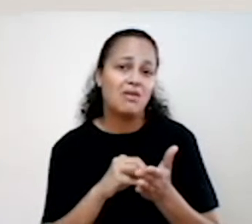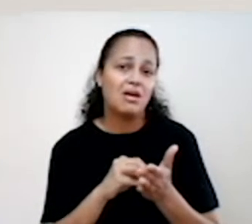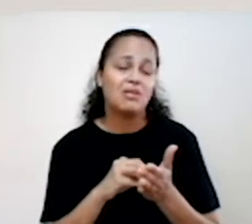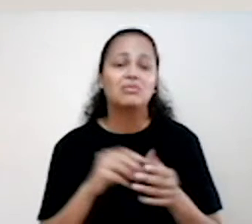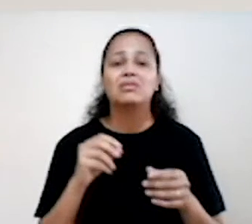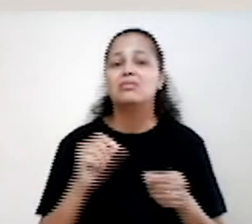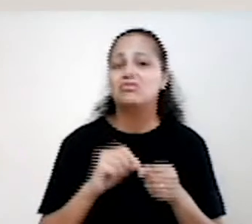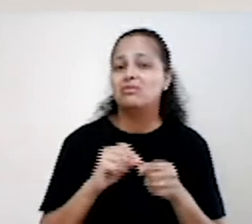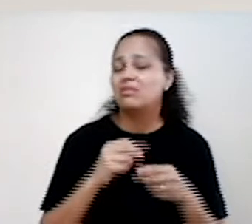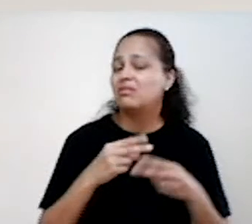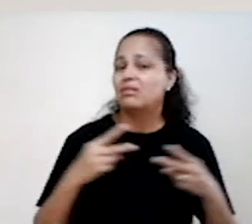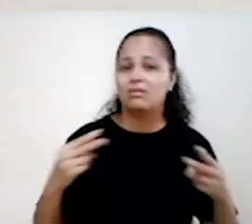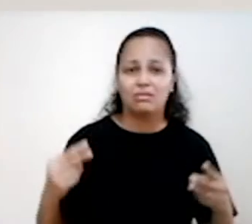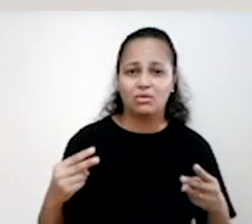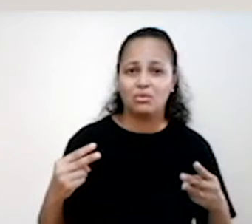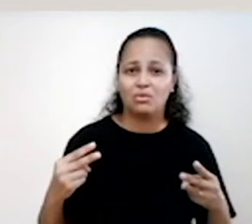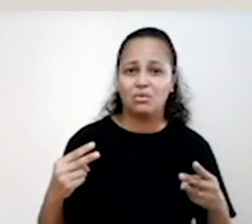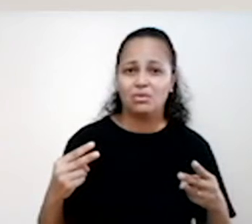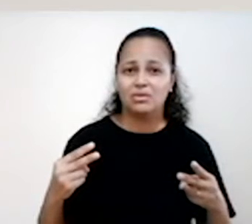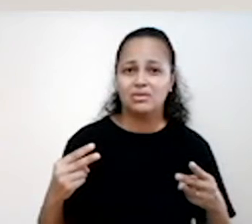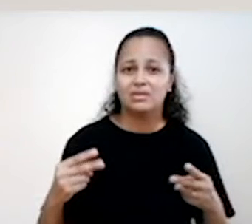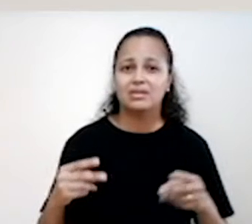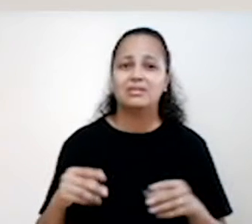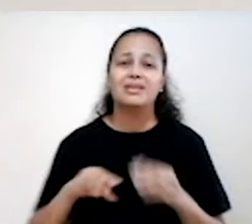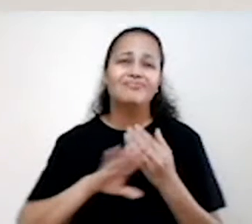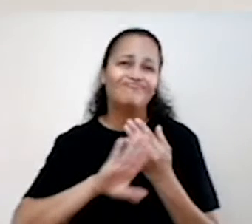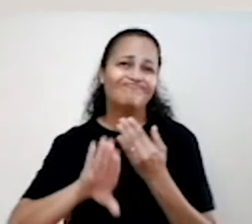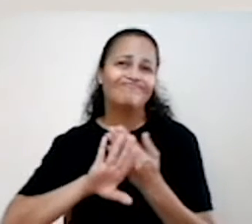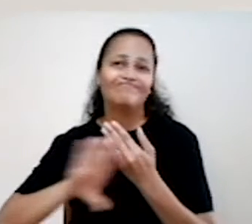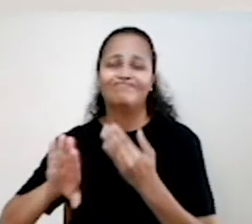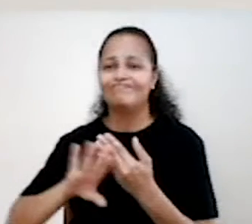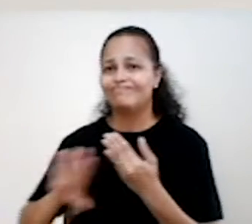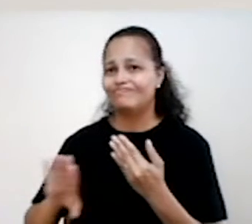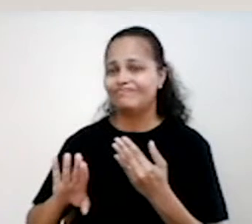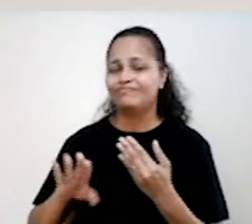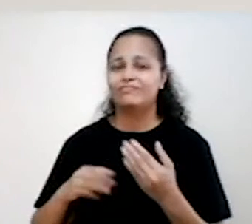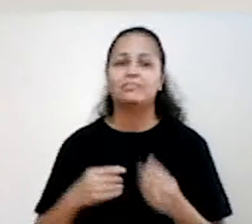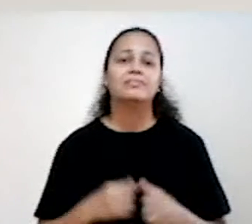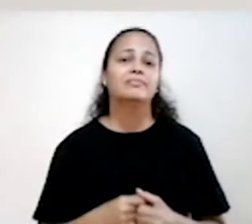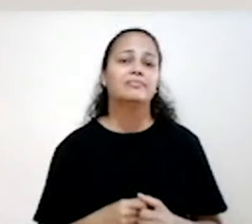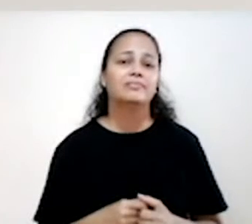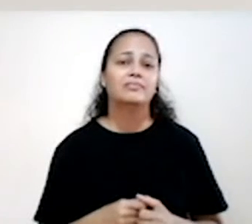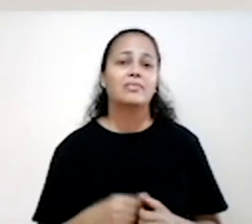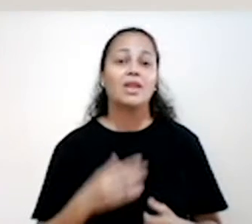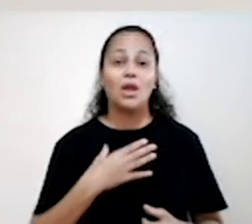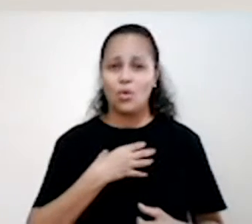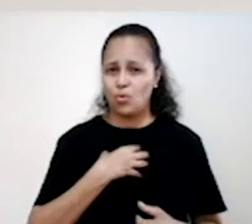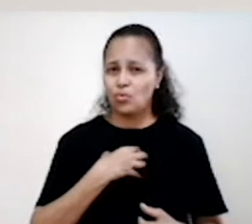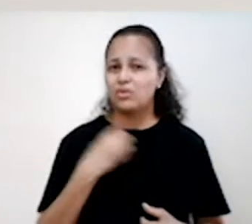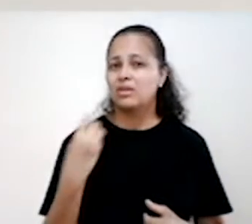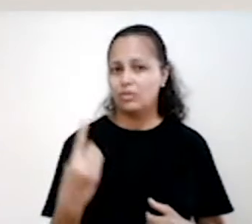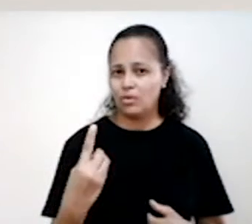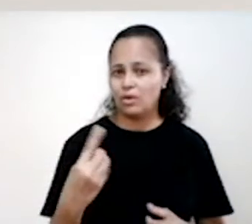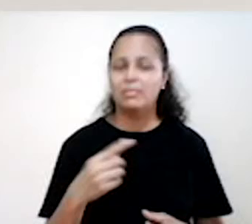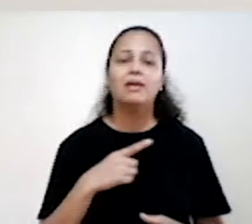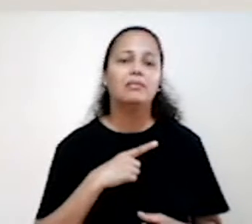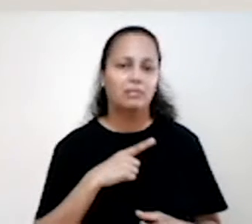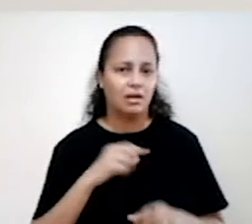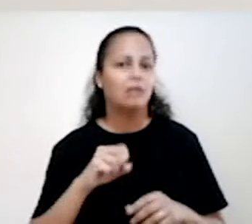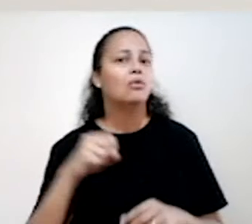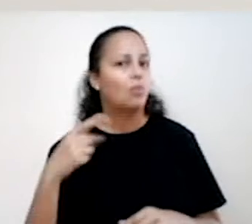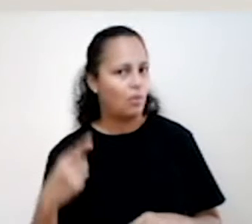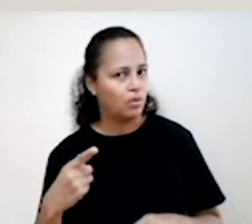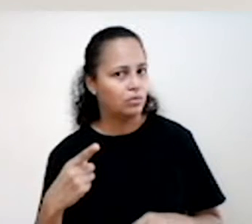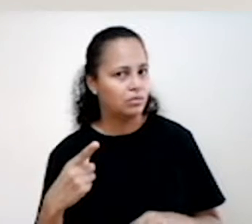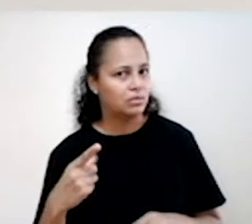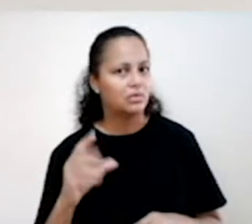mantê-las, em interagir com as outras pessoas, seja para não se sentir ainda mais estressado. Além desses sintomas, existem outros que